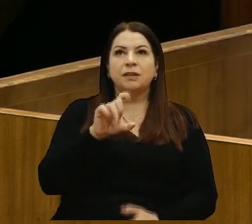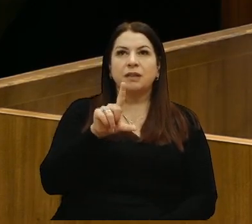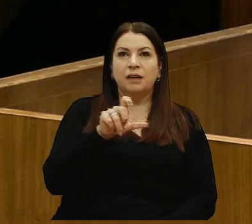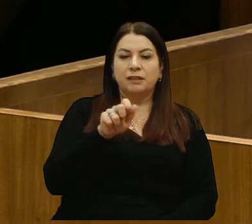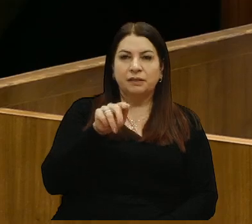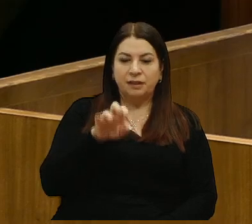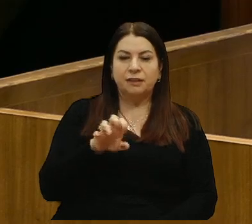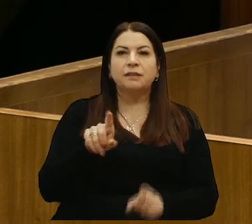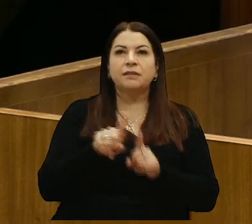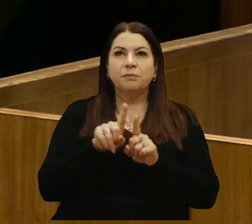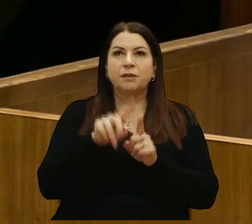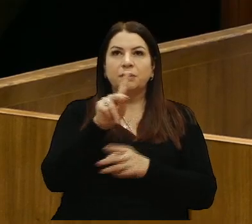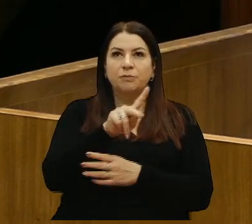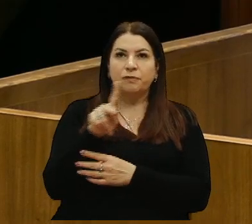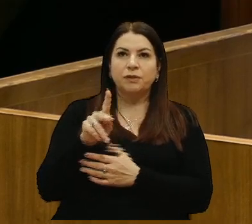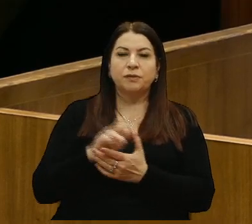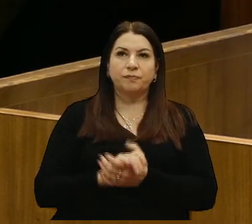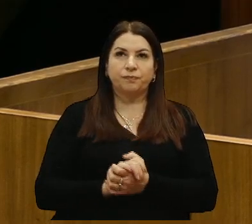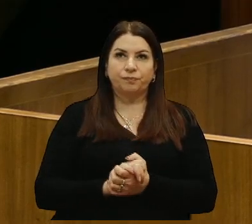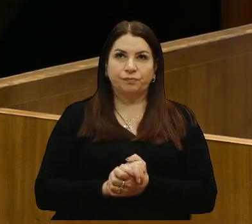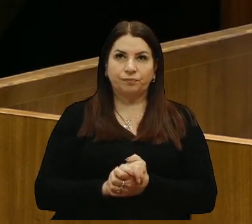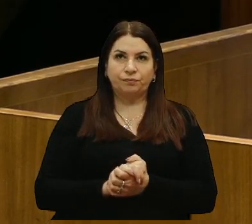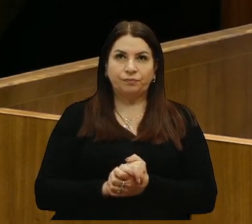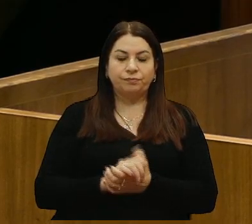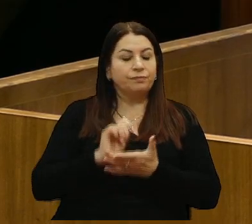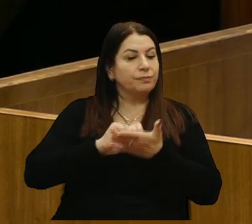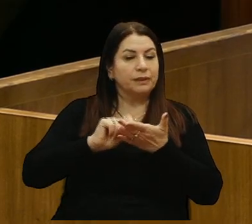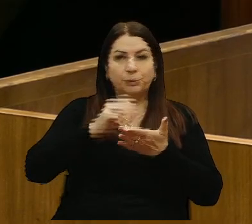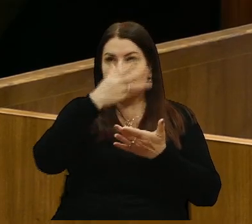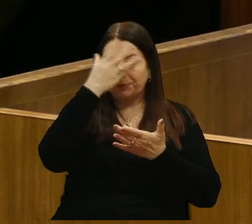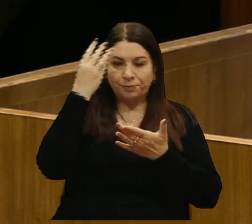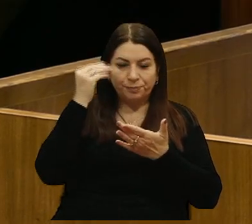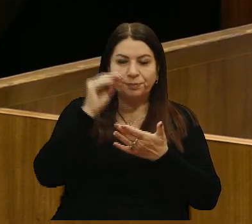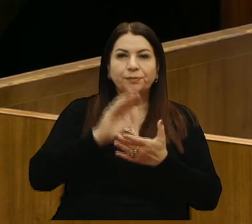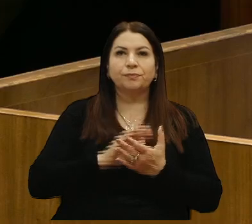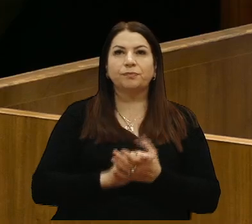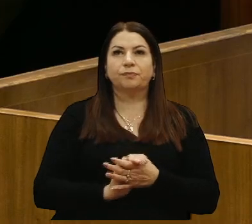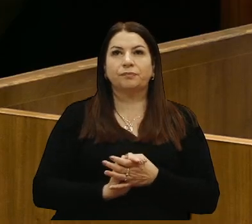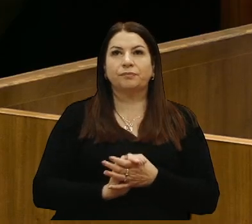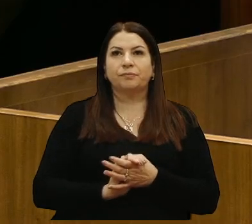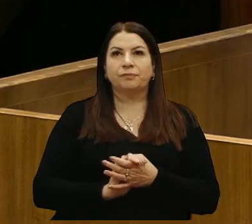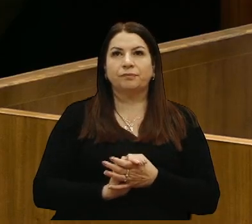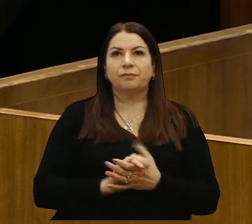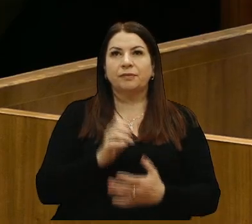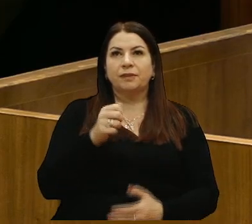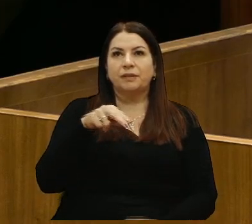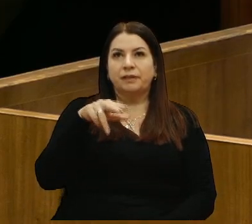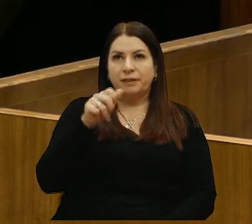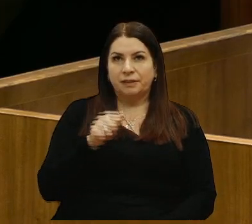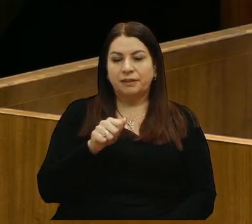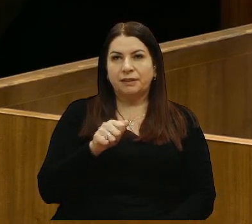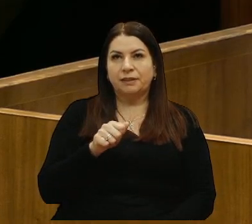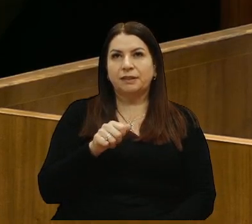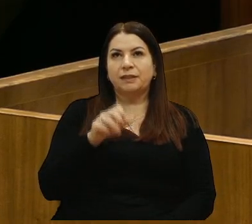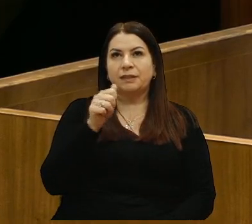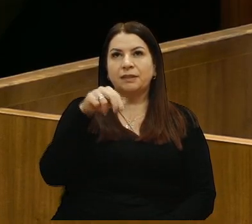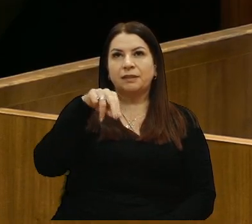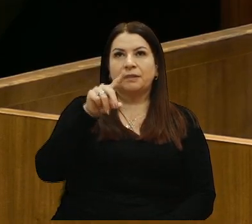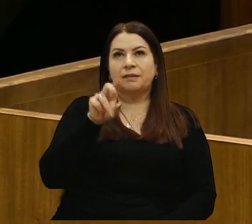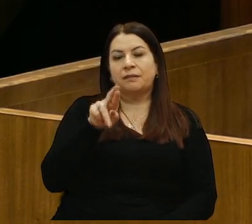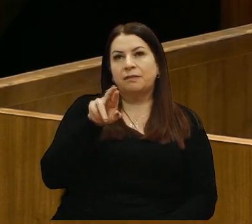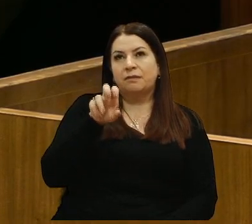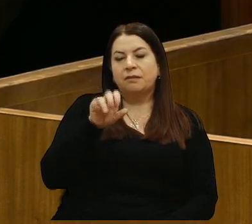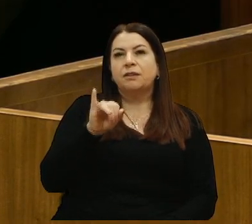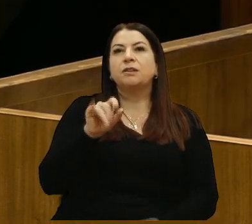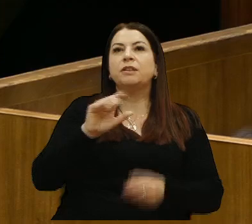a professora, anotei aqui para não me esquecer, a professora Ana Pistorello, o professor Andrei, e